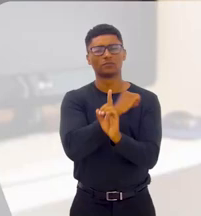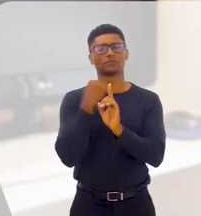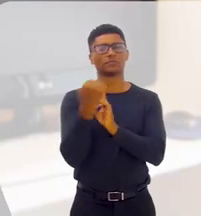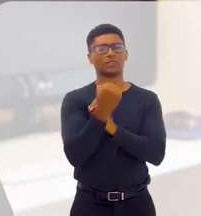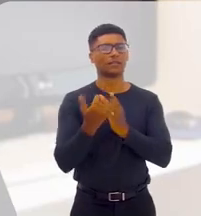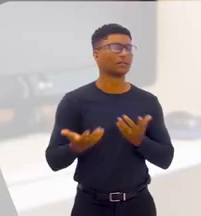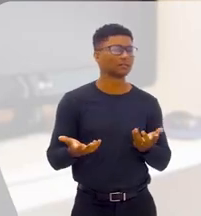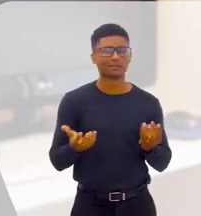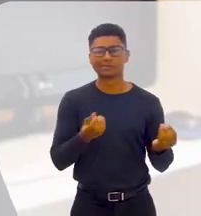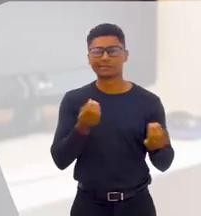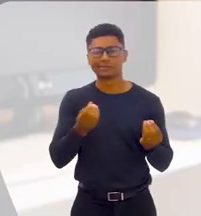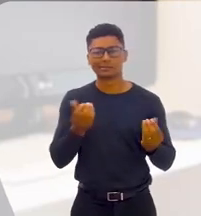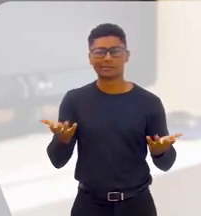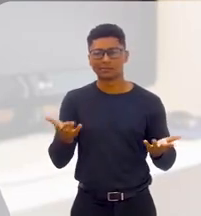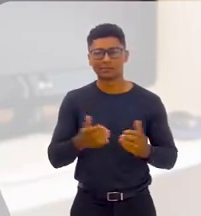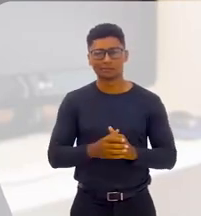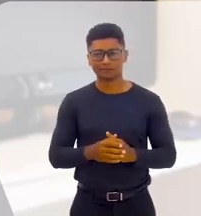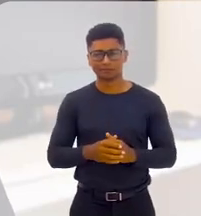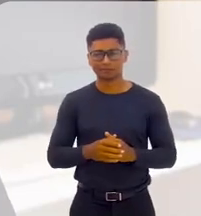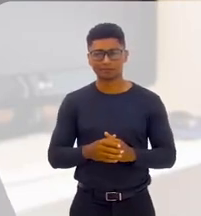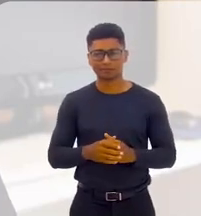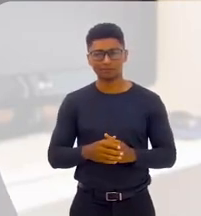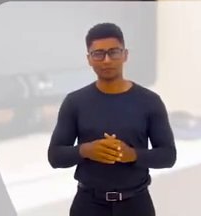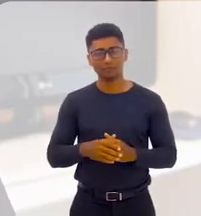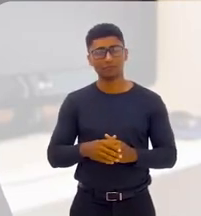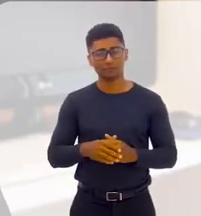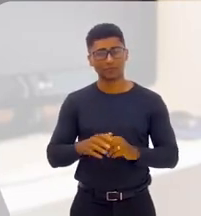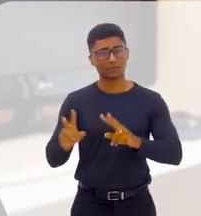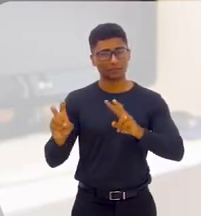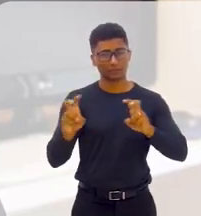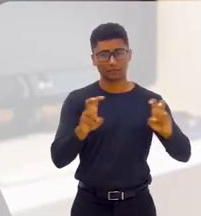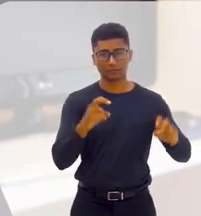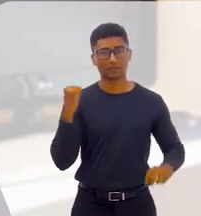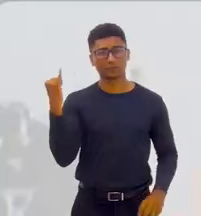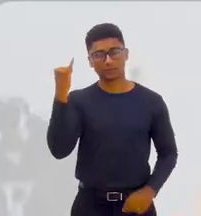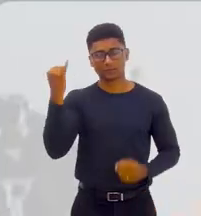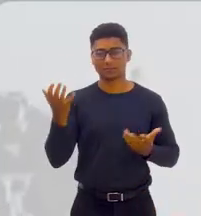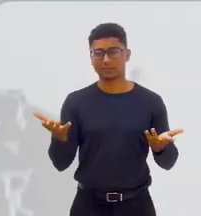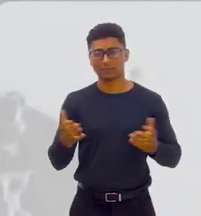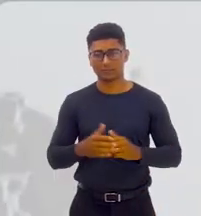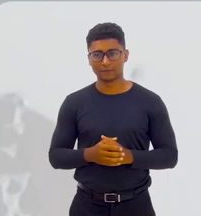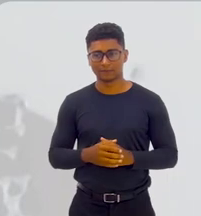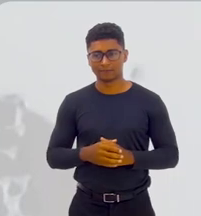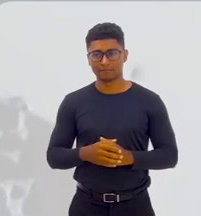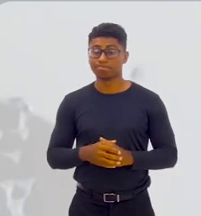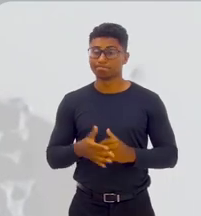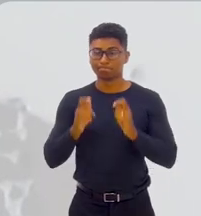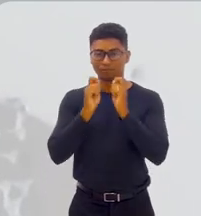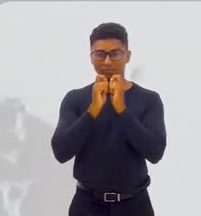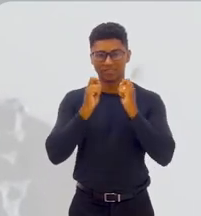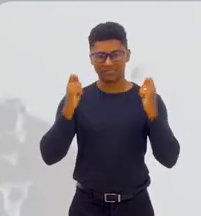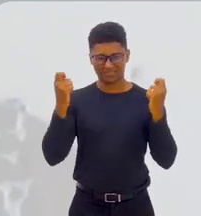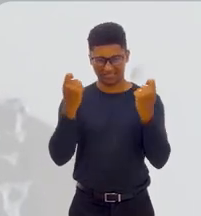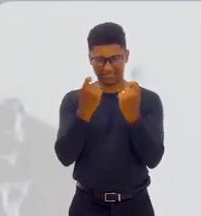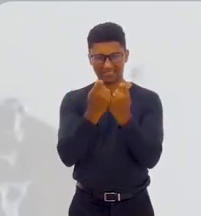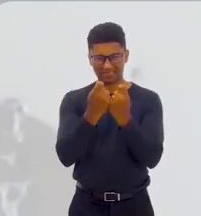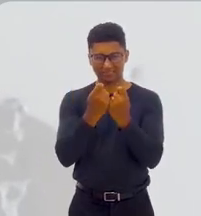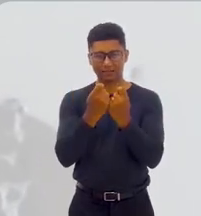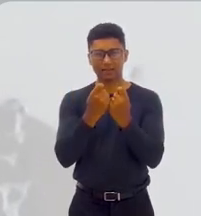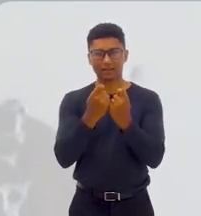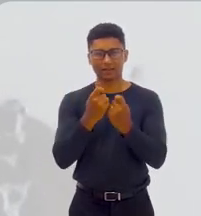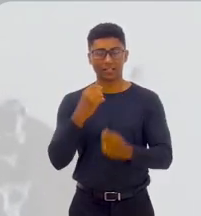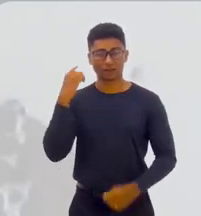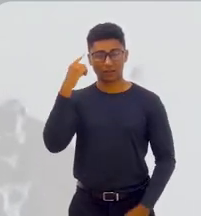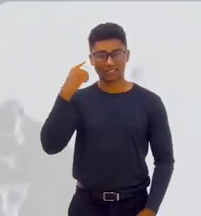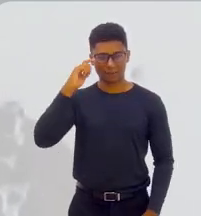nossa sociedade, no geral, nas causas que são importantes? Olha, para a Associação Advocacia Brasileira